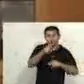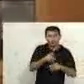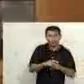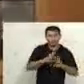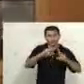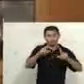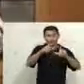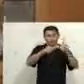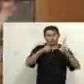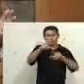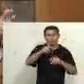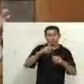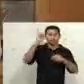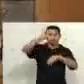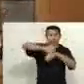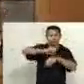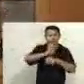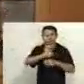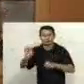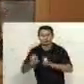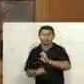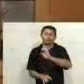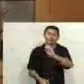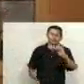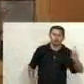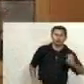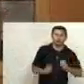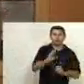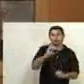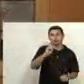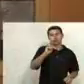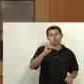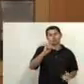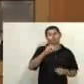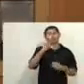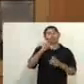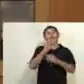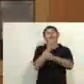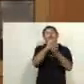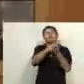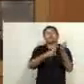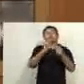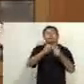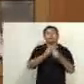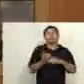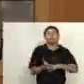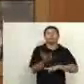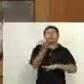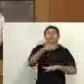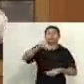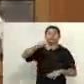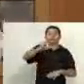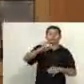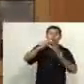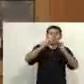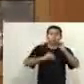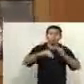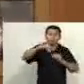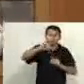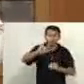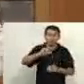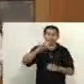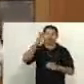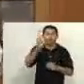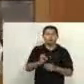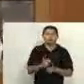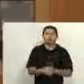Essas variáveis x estão centralizadas do lado esquerdo, do lado direito da curva, tá? O que o exercício está pedindo? Valores acima de mi, valores abaixo de mi,